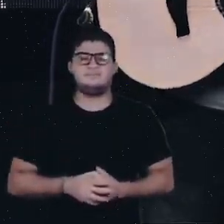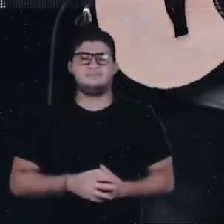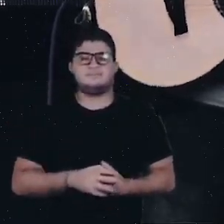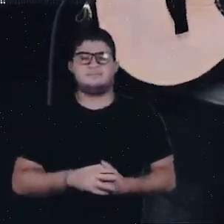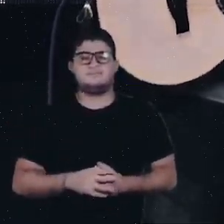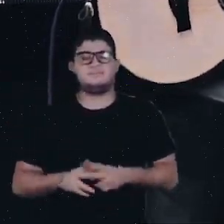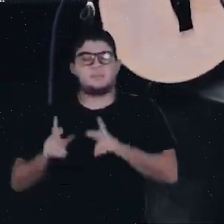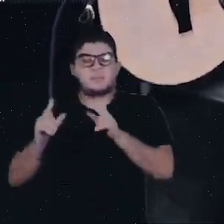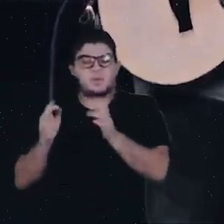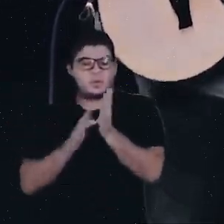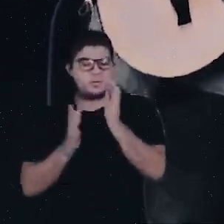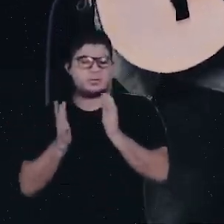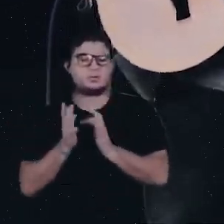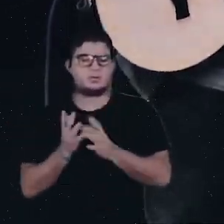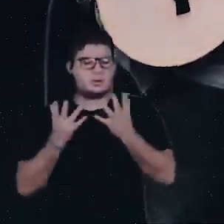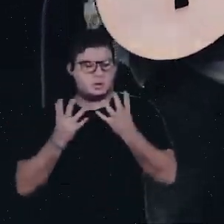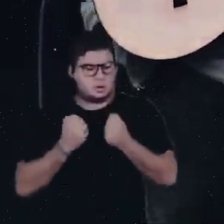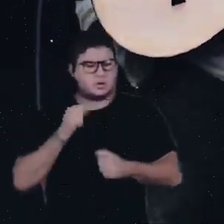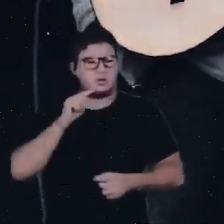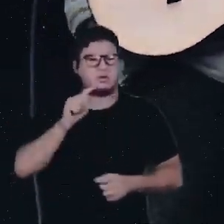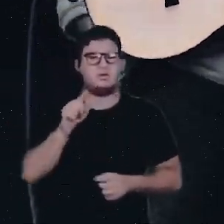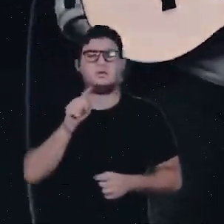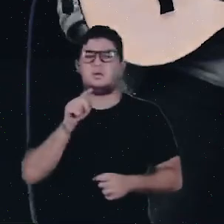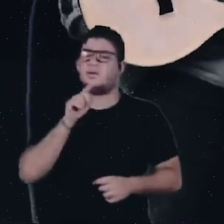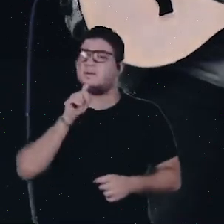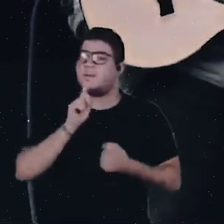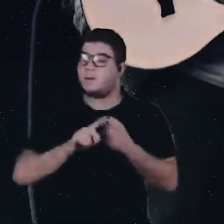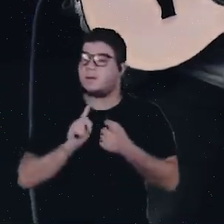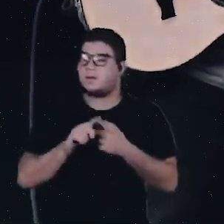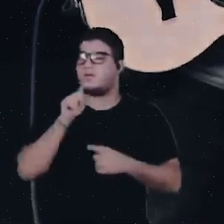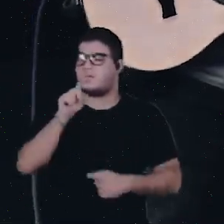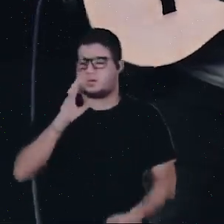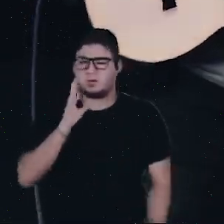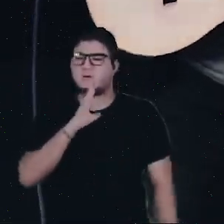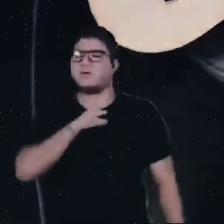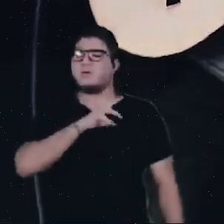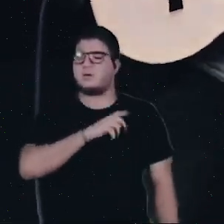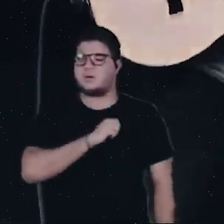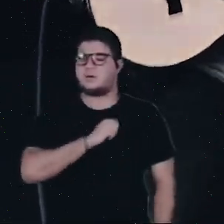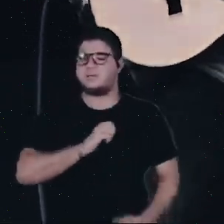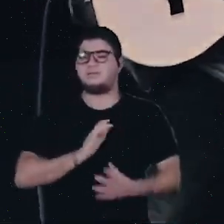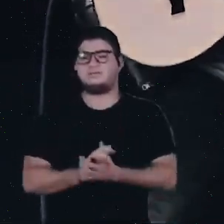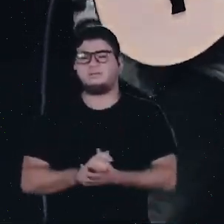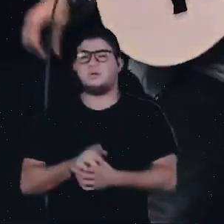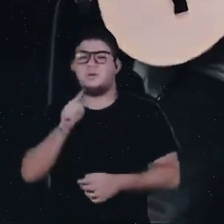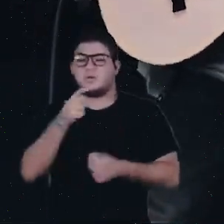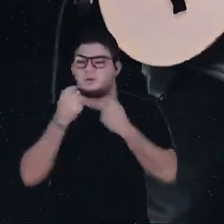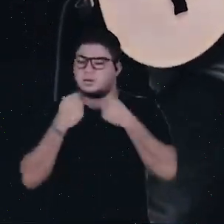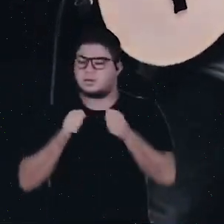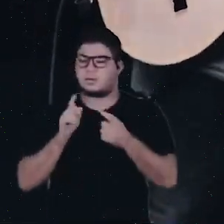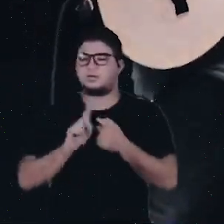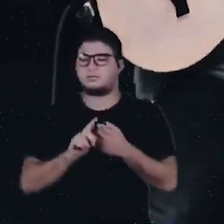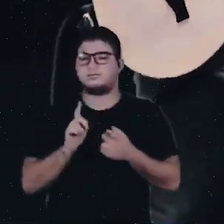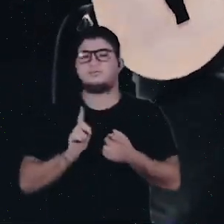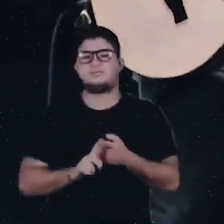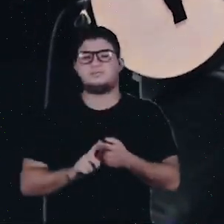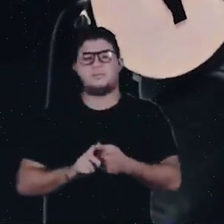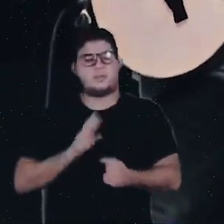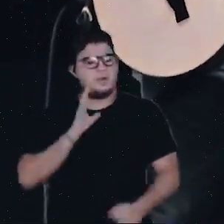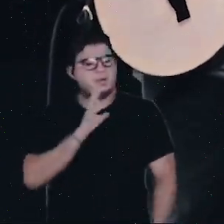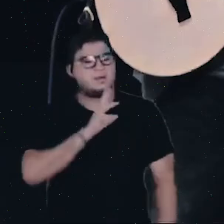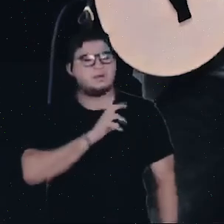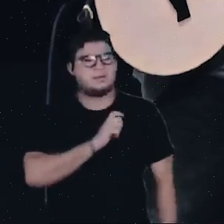como Jesus te aceitou. Sabe por quê? Você é amado. É dessa forma que você precisa também